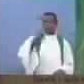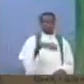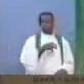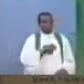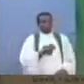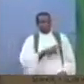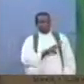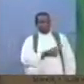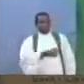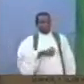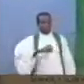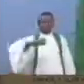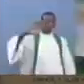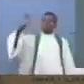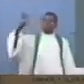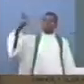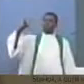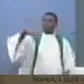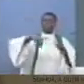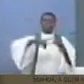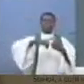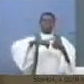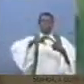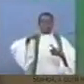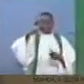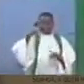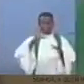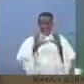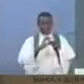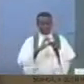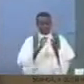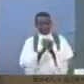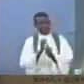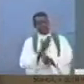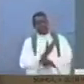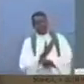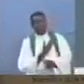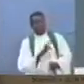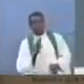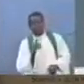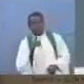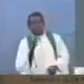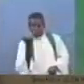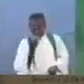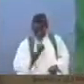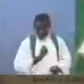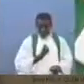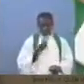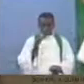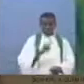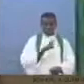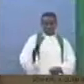do amor humano. Porque meu irmão, minha irmã, talvez você diga para mim: padre, eu não fui amado, eu não